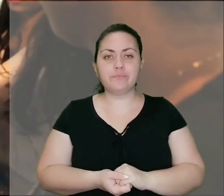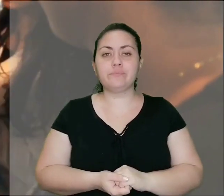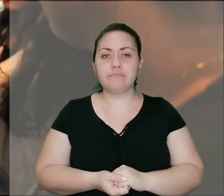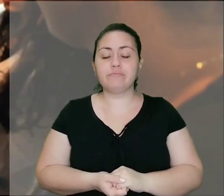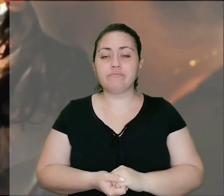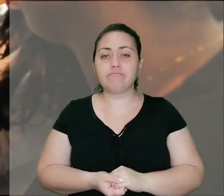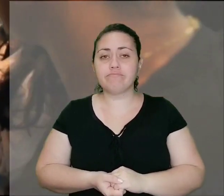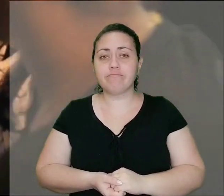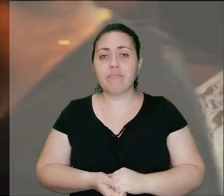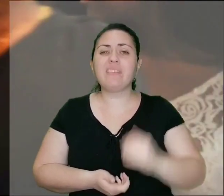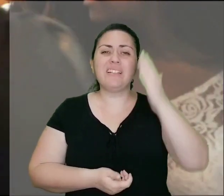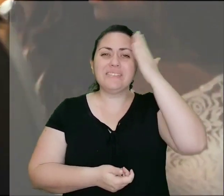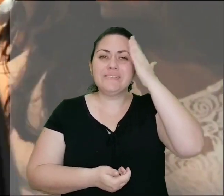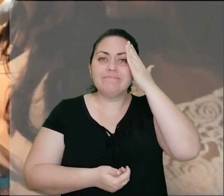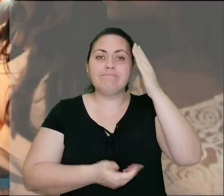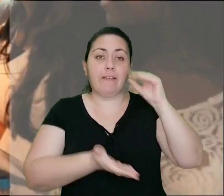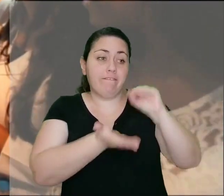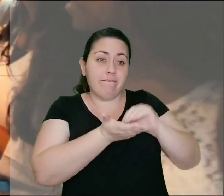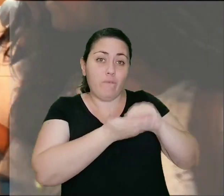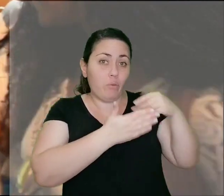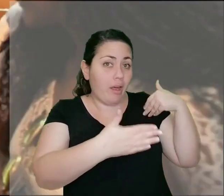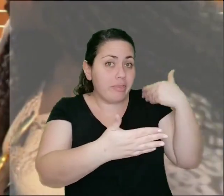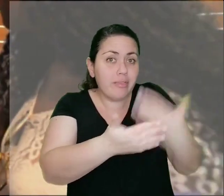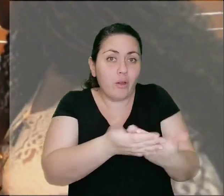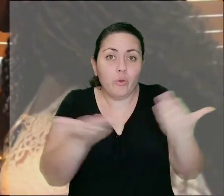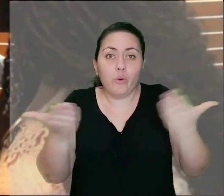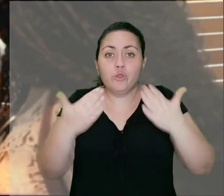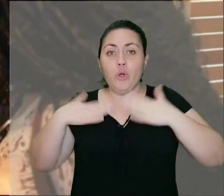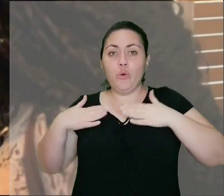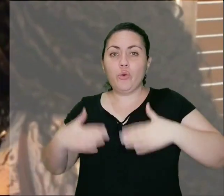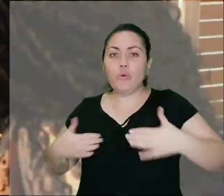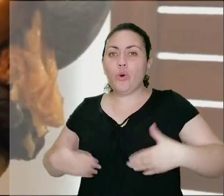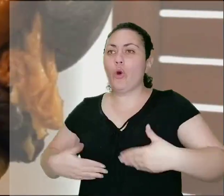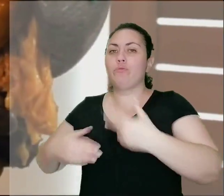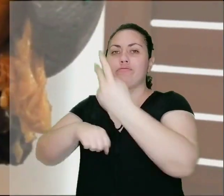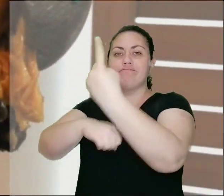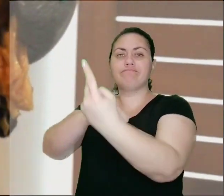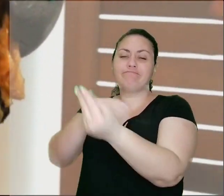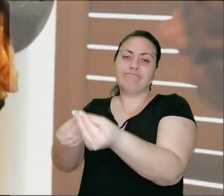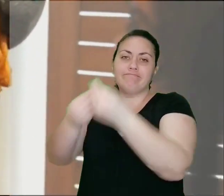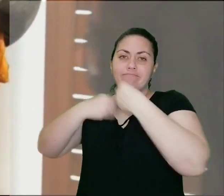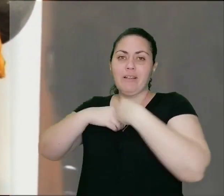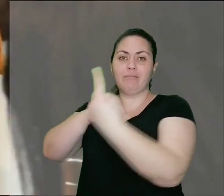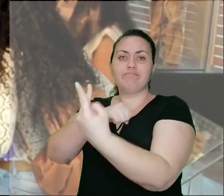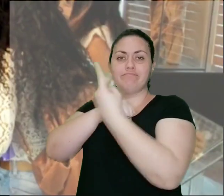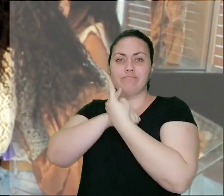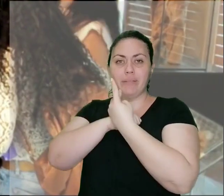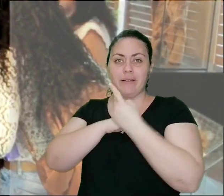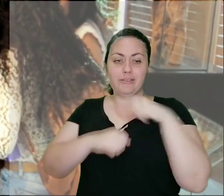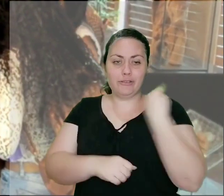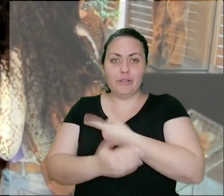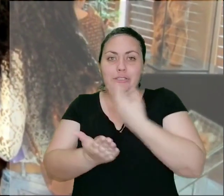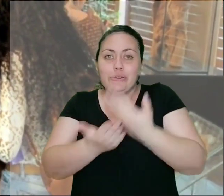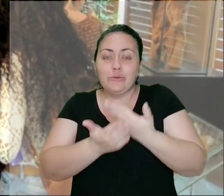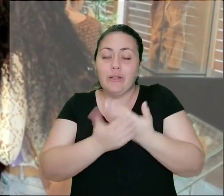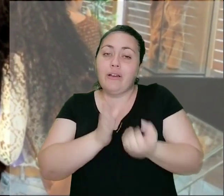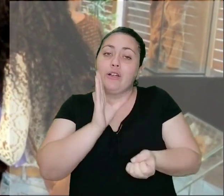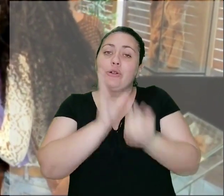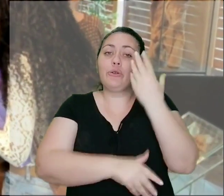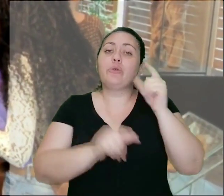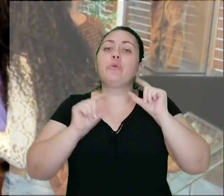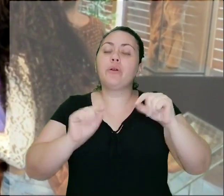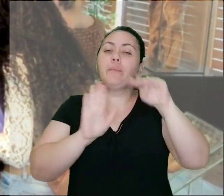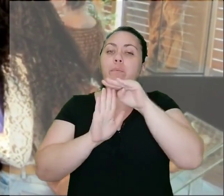Tendo em vista que essa carência de corpos ainda é uma realidade, surgiu o Programa de Doação de Corpos da UFSPA,